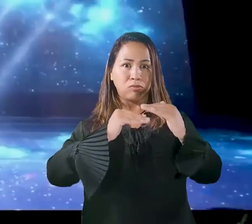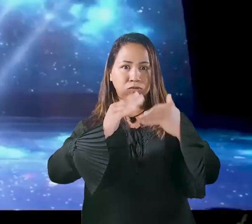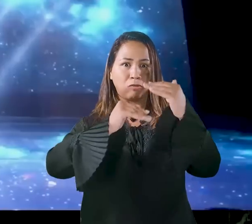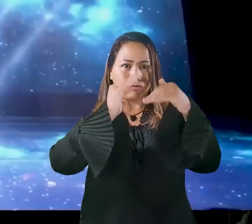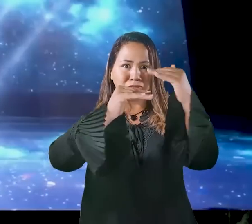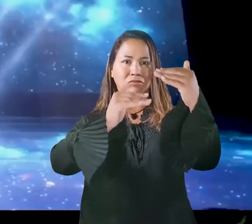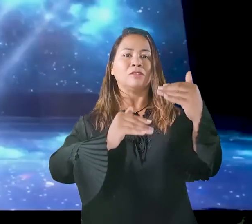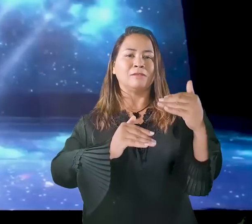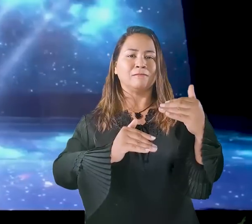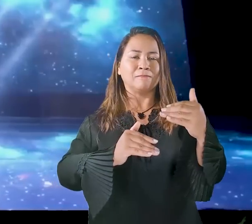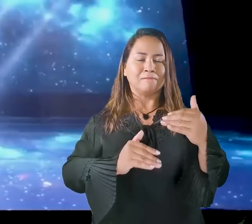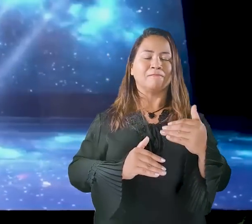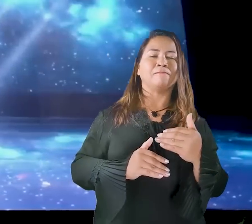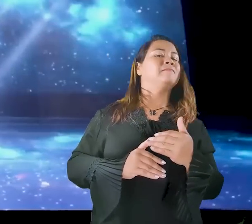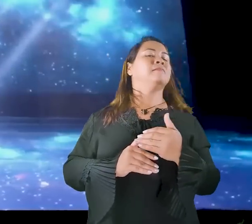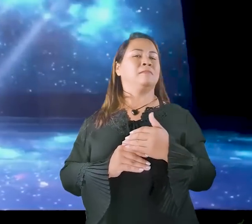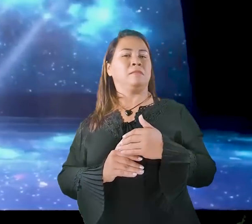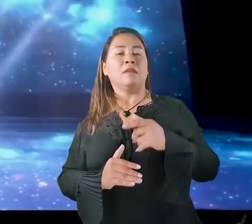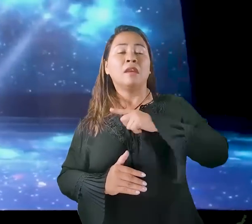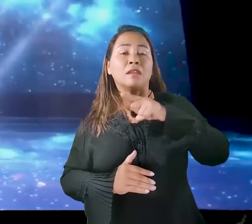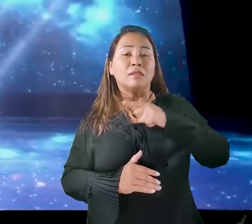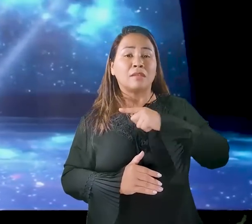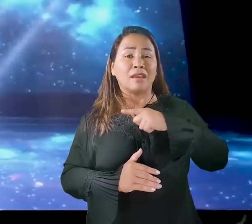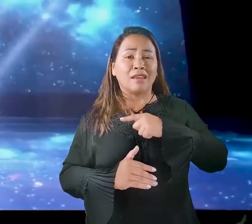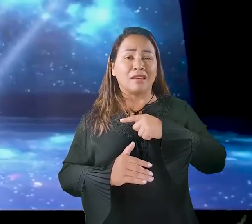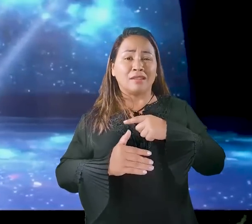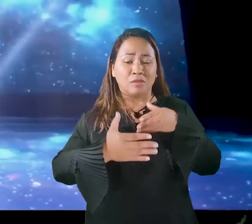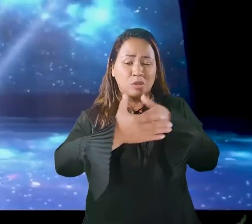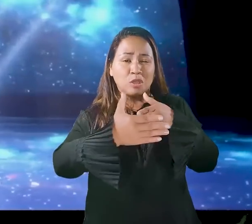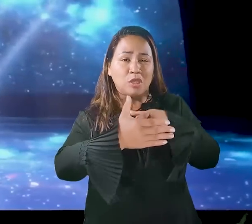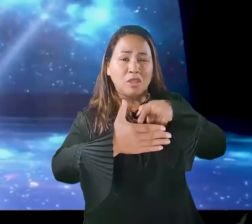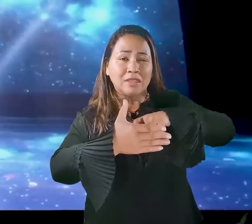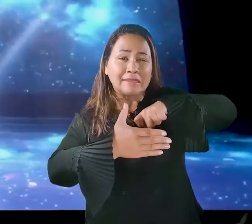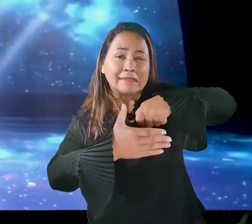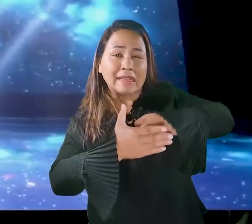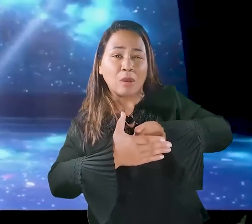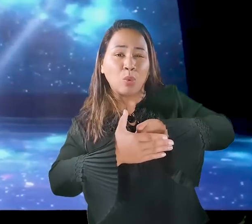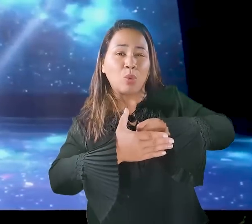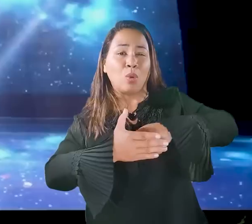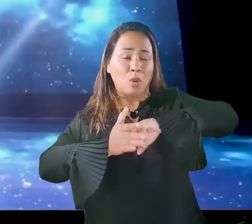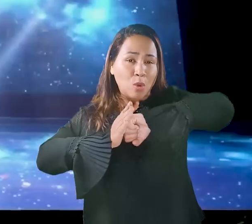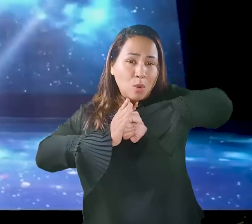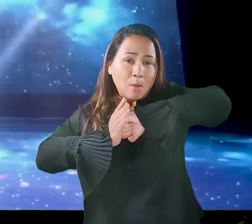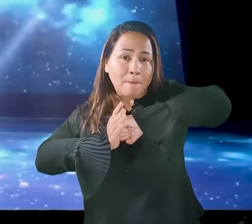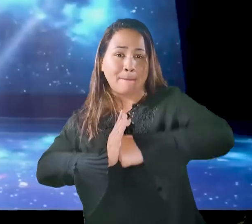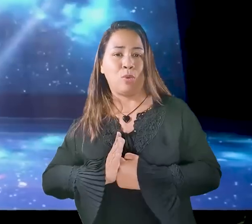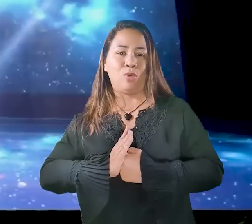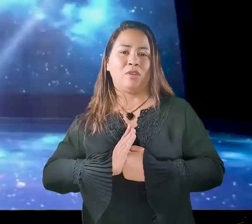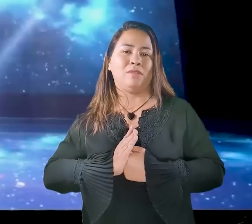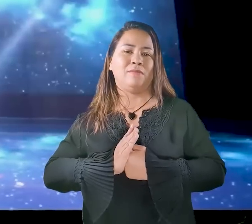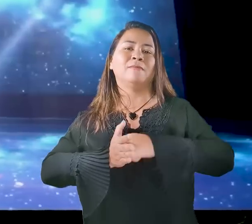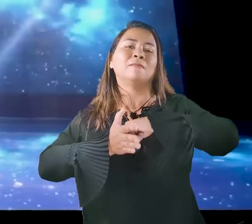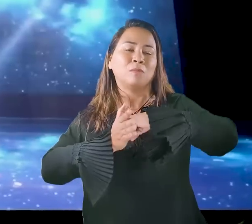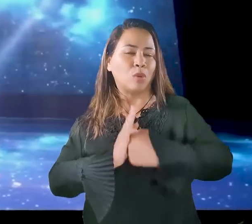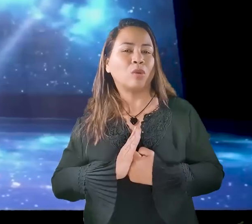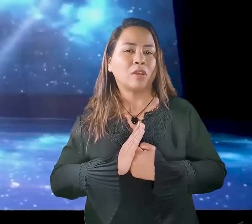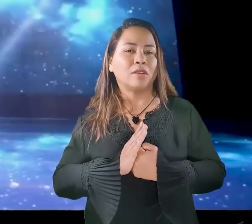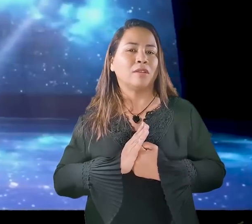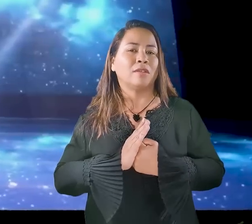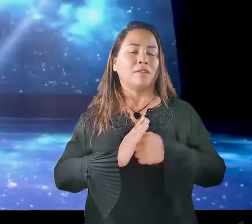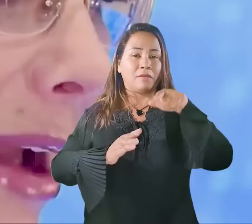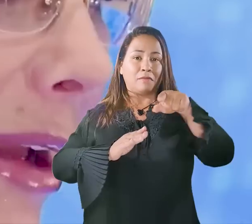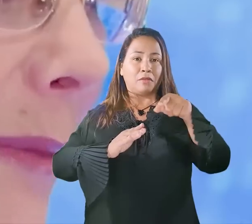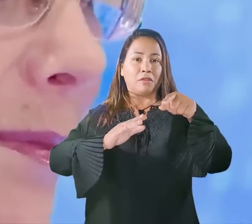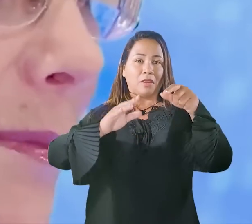que tornavam essas pessoas invisíveis. E agora, você conseguiu identificar no decorrer do dia de hoje quais são os teus.